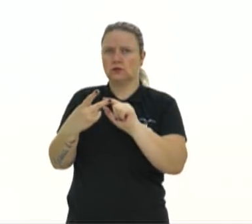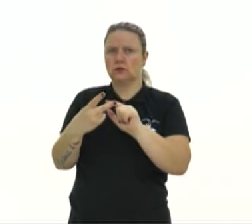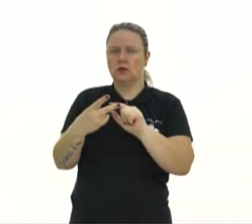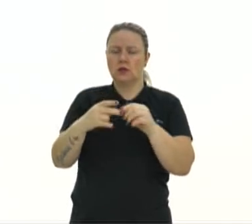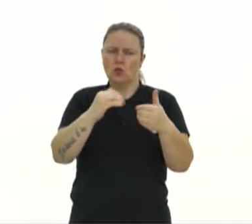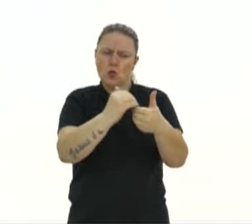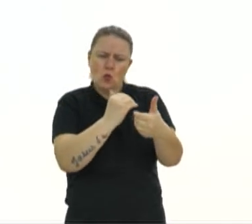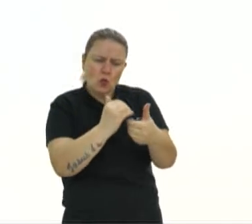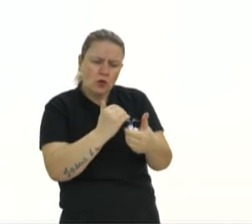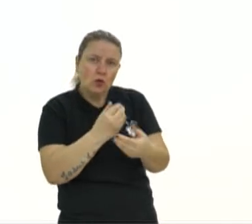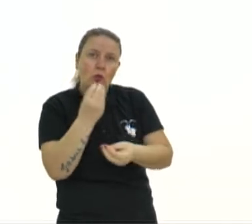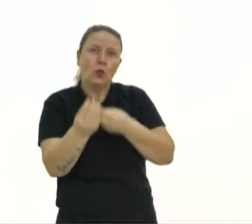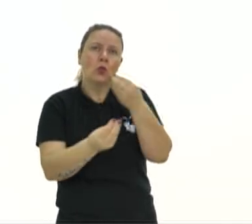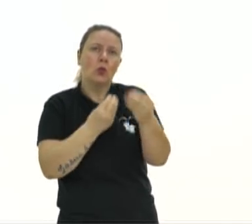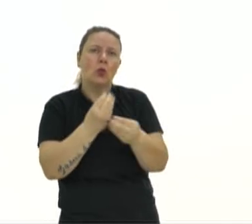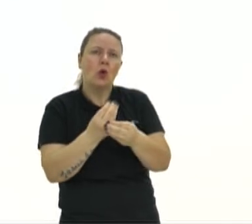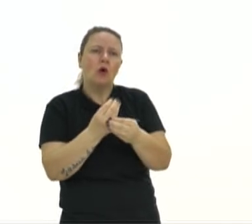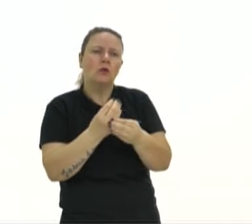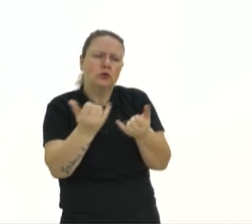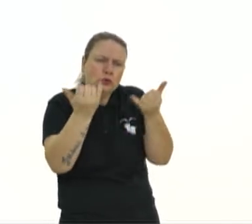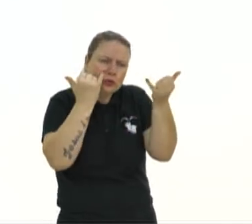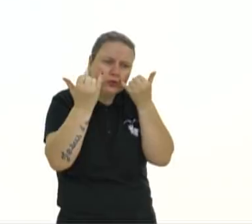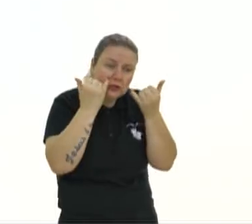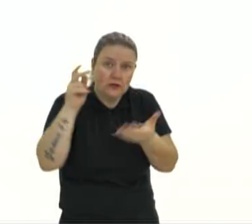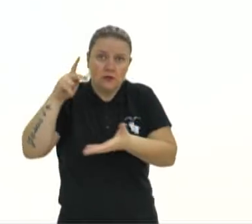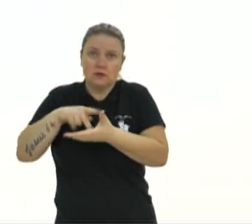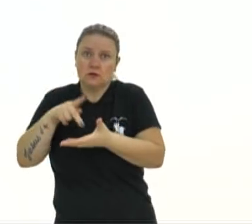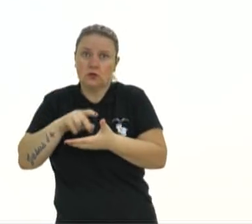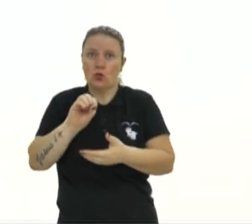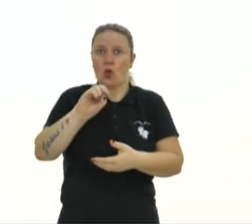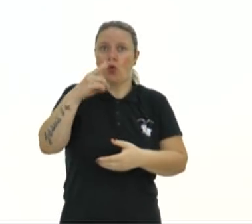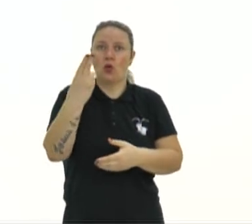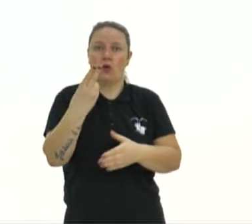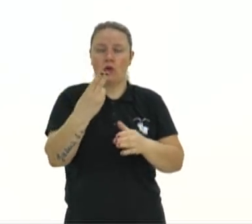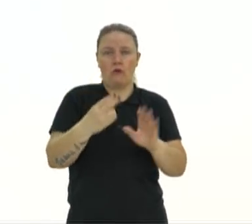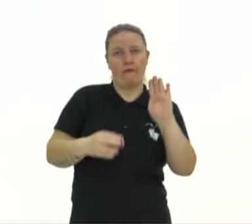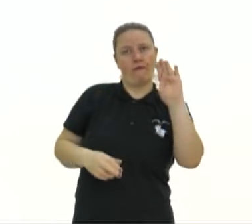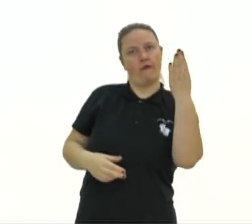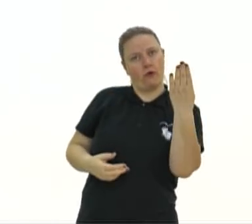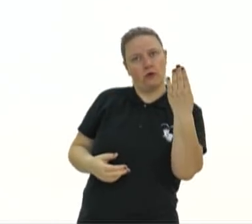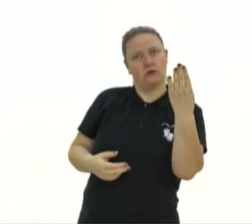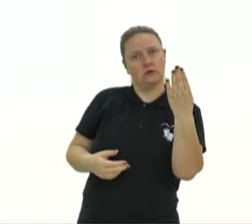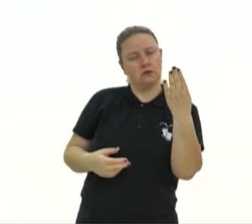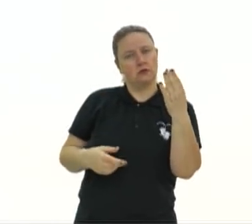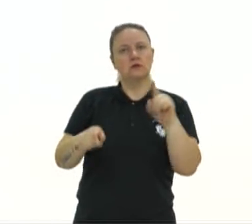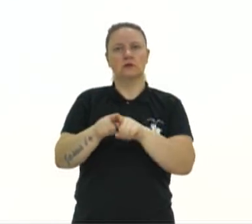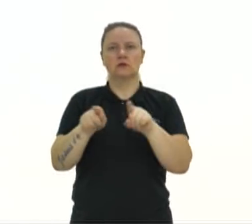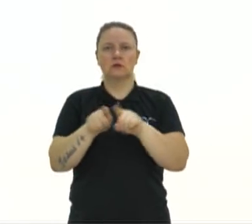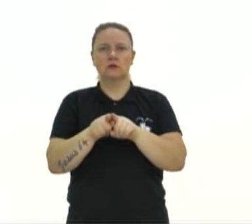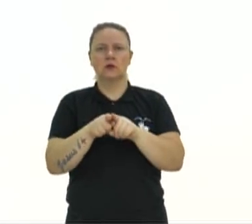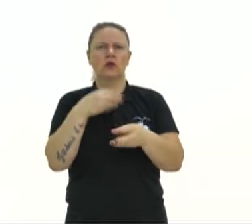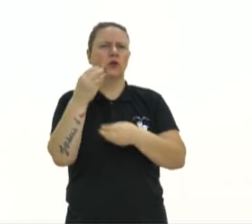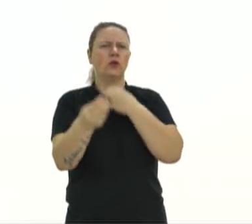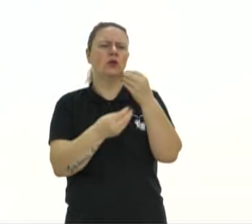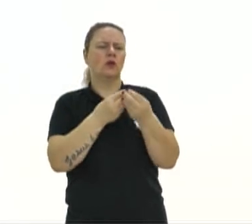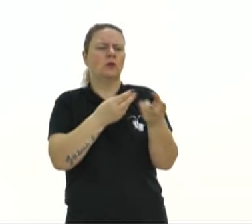falsa antes de você mandar no grupo da família, e do guia de como identificar notícias